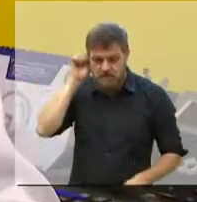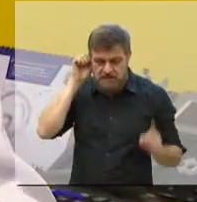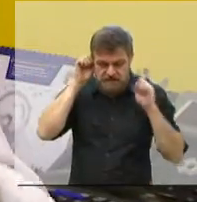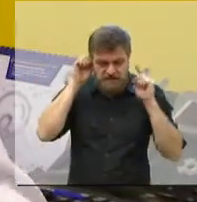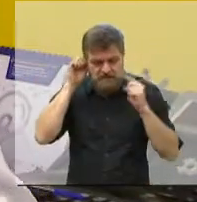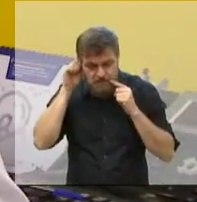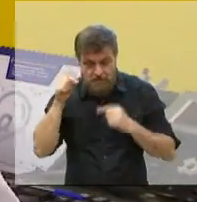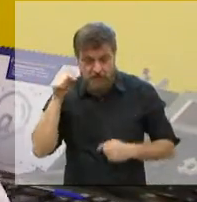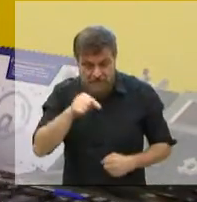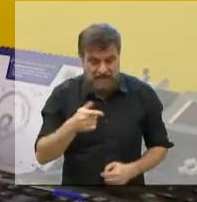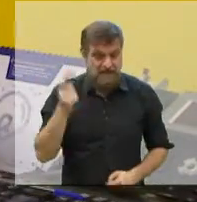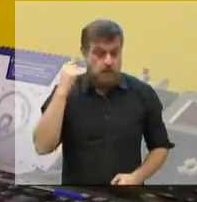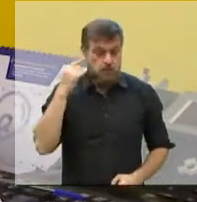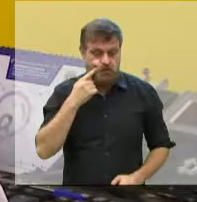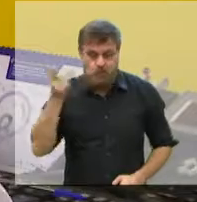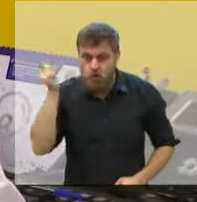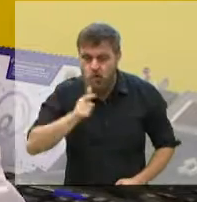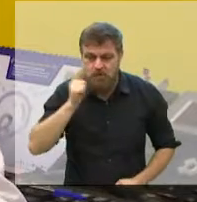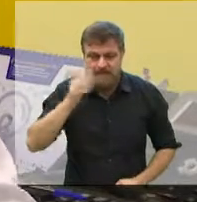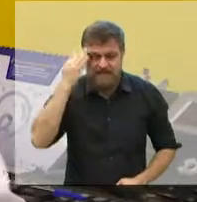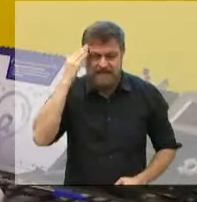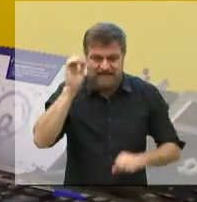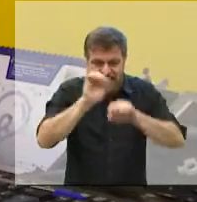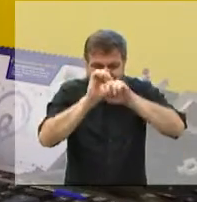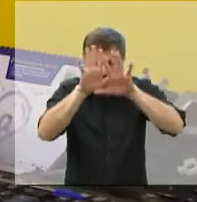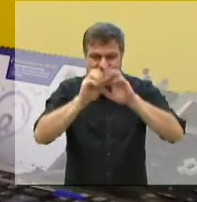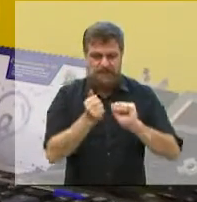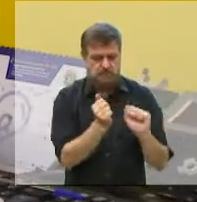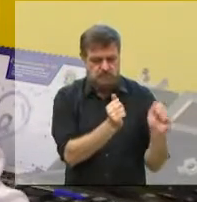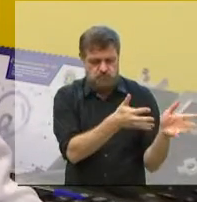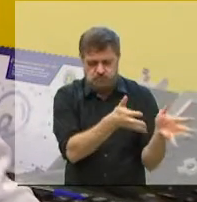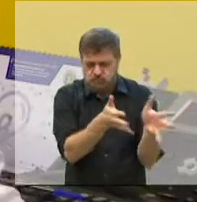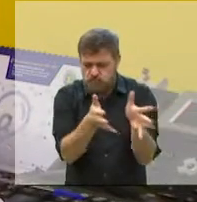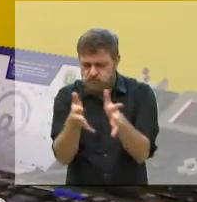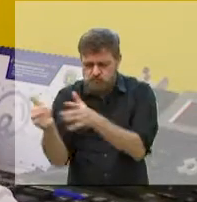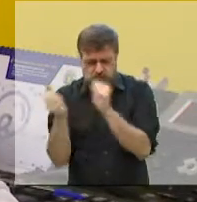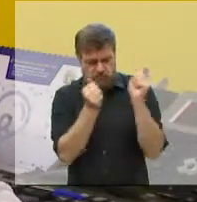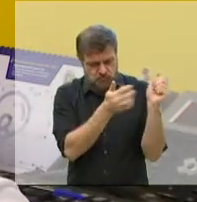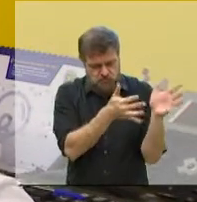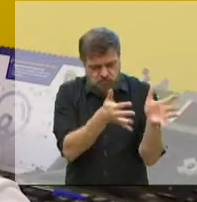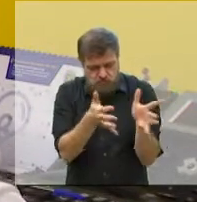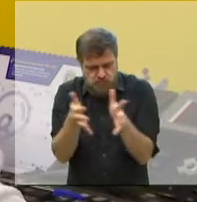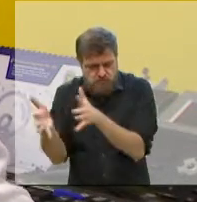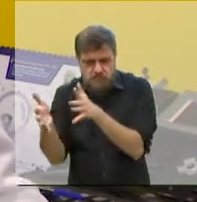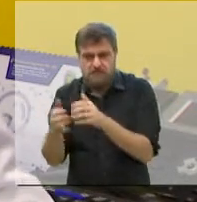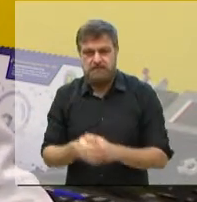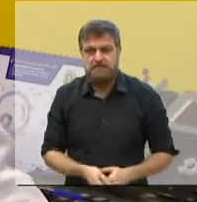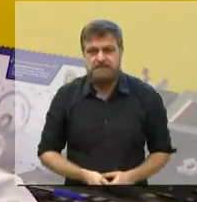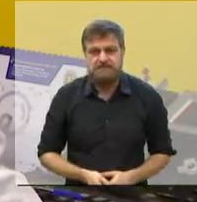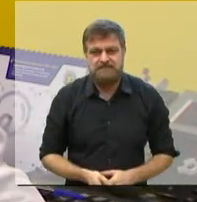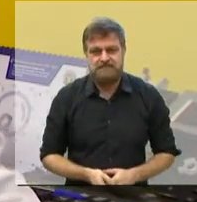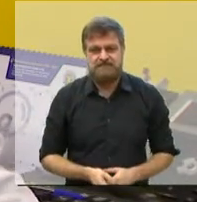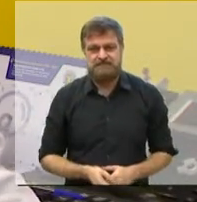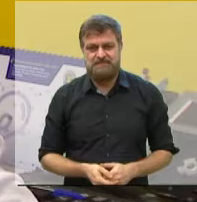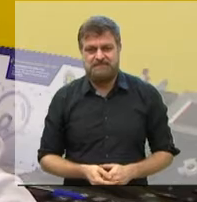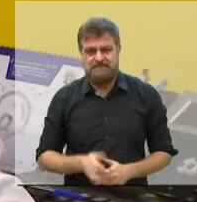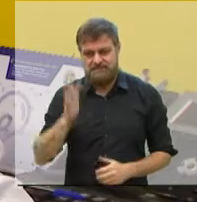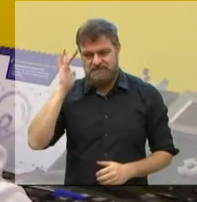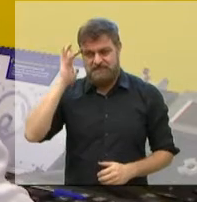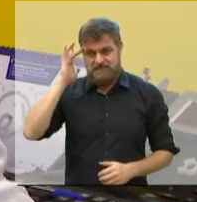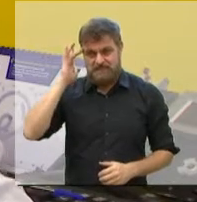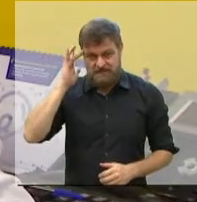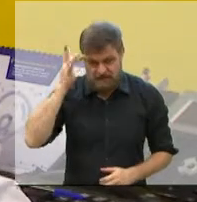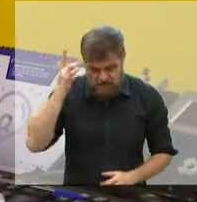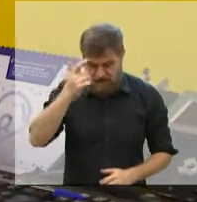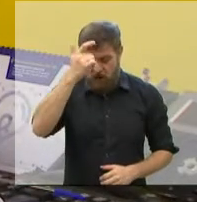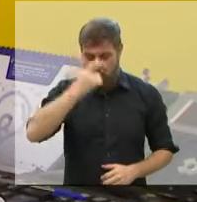você dê condições para o surdo entender também as interpretações em Libras. Então, eu acho que para mim,